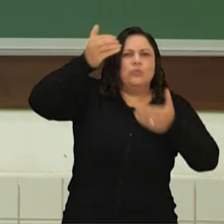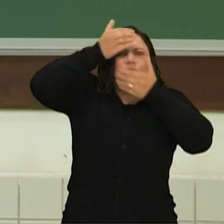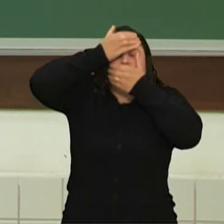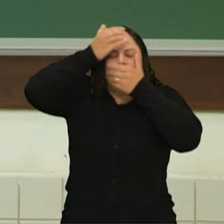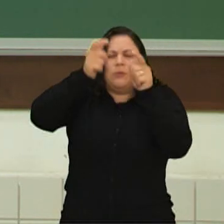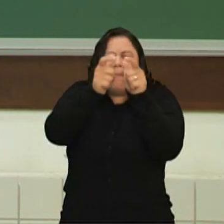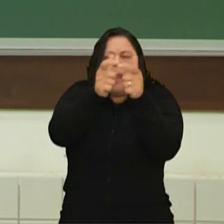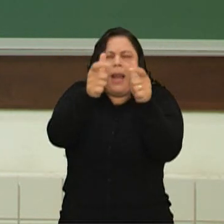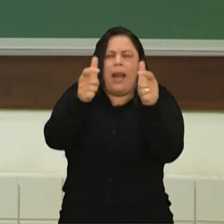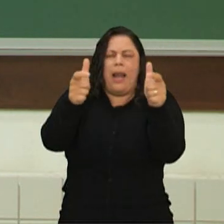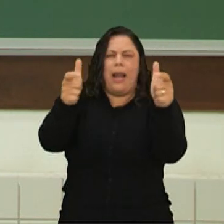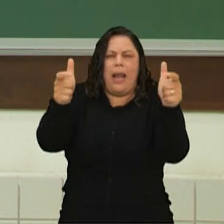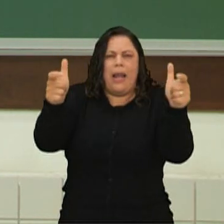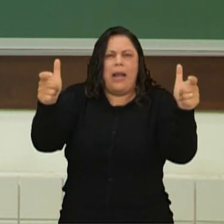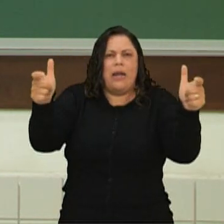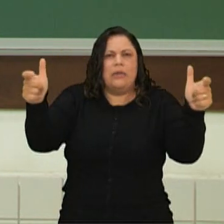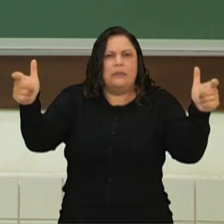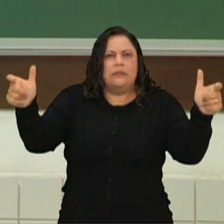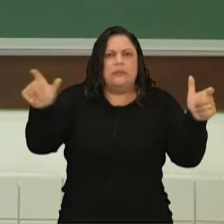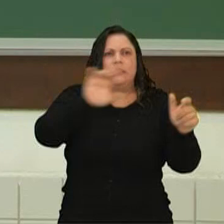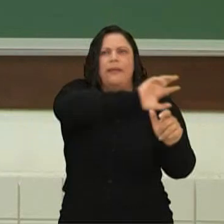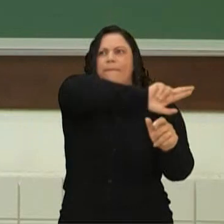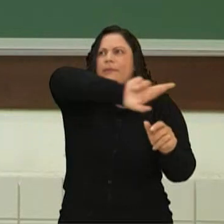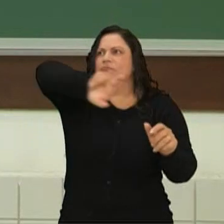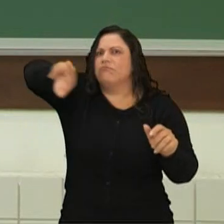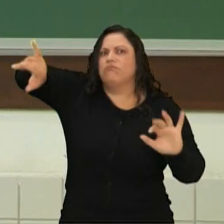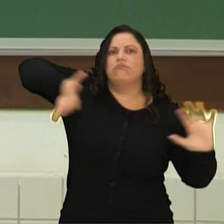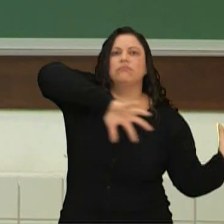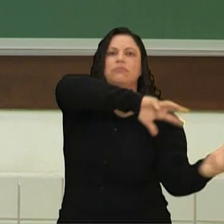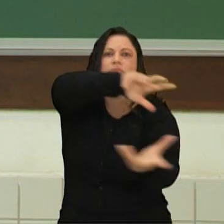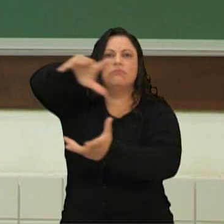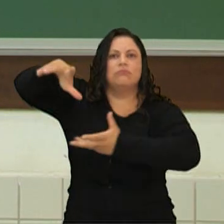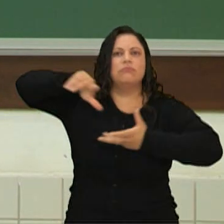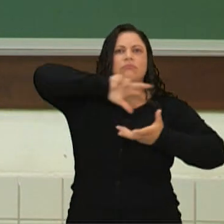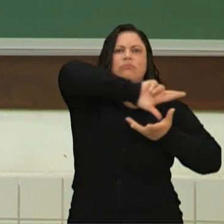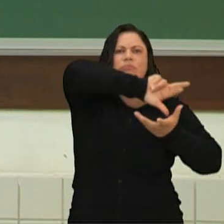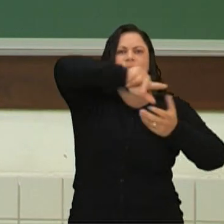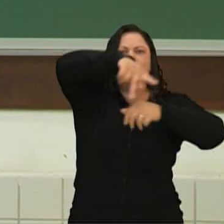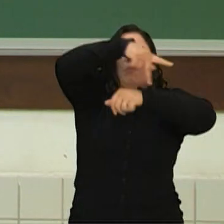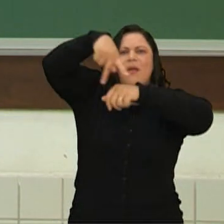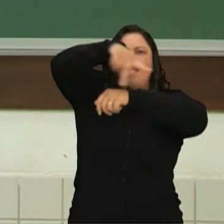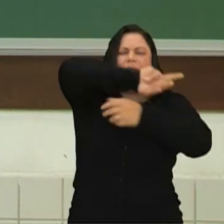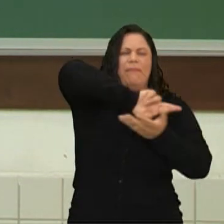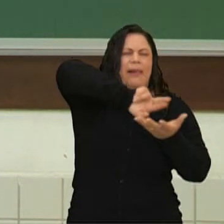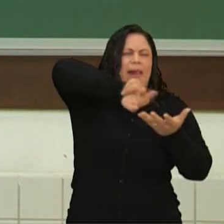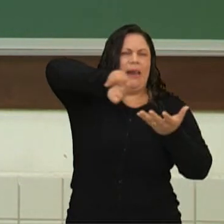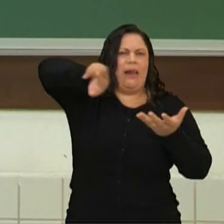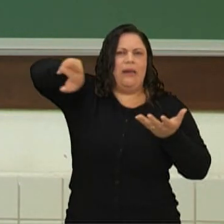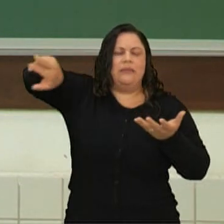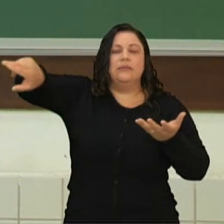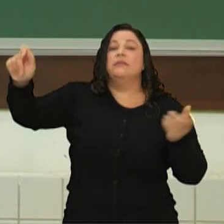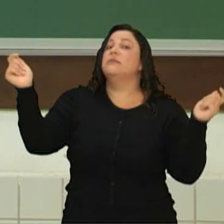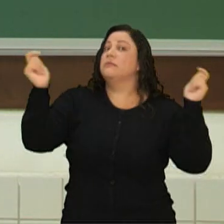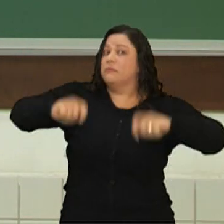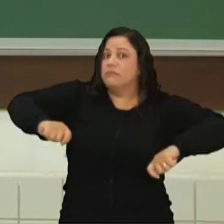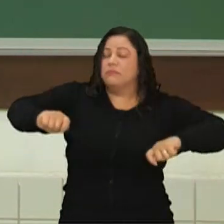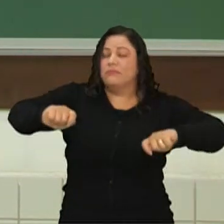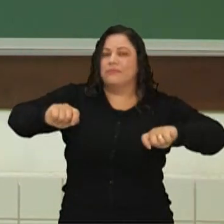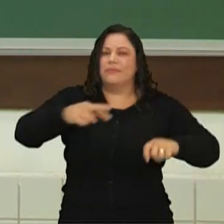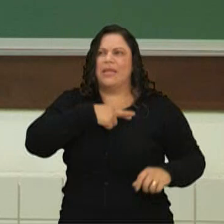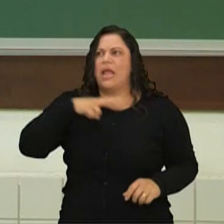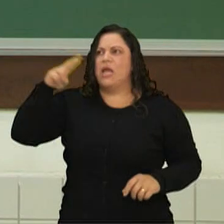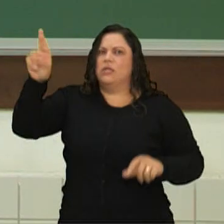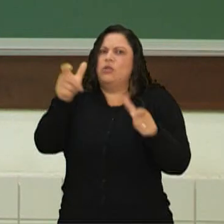dia em muitos países do mundo. Então, a religião que mais cresce no mundo é a